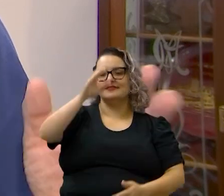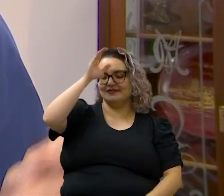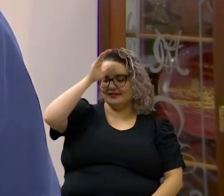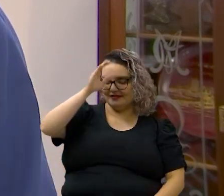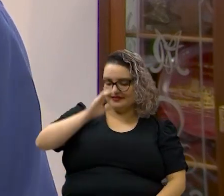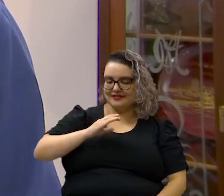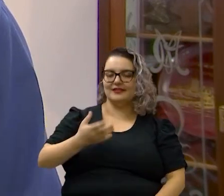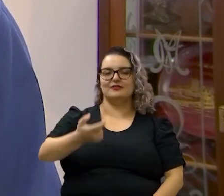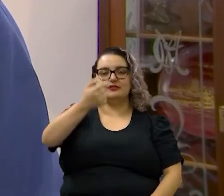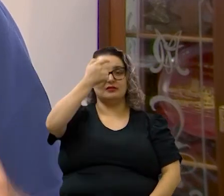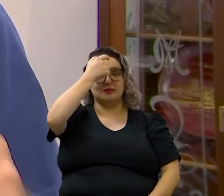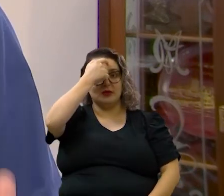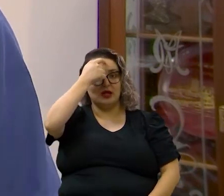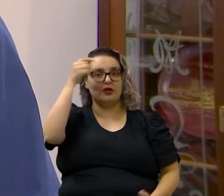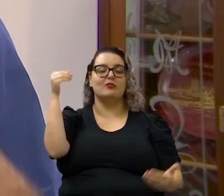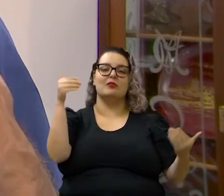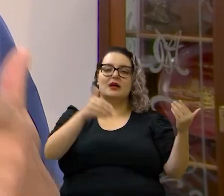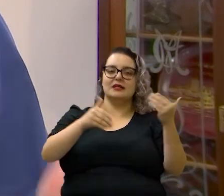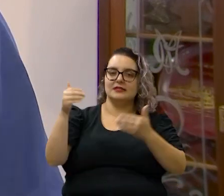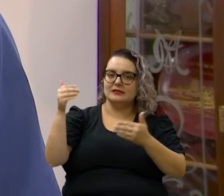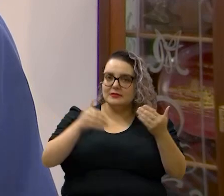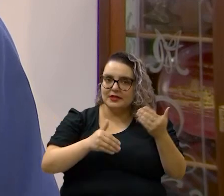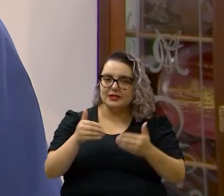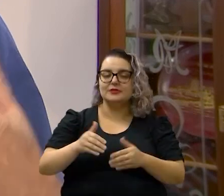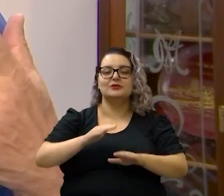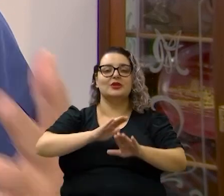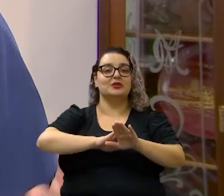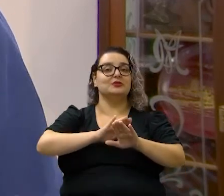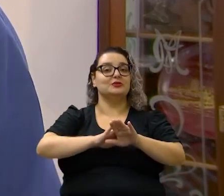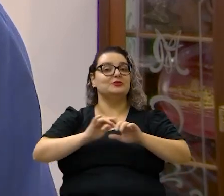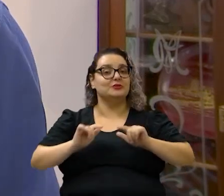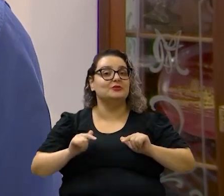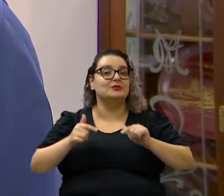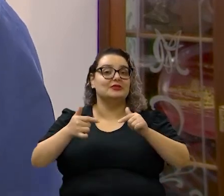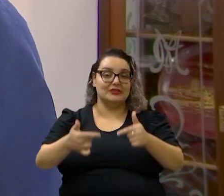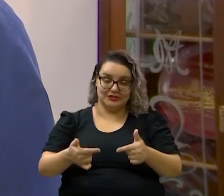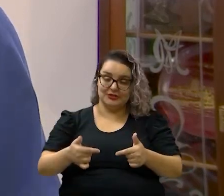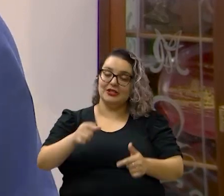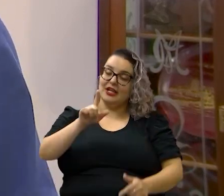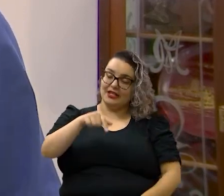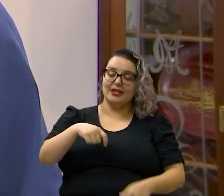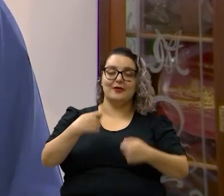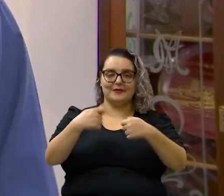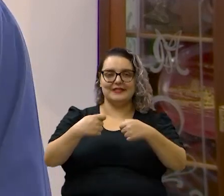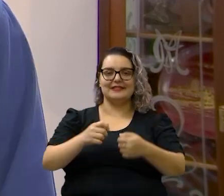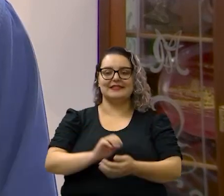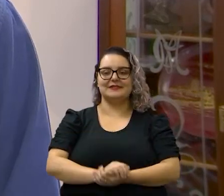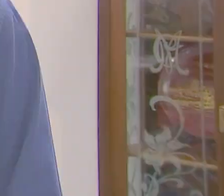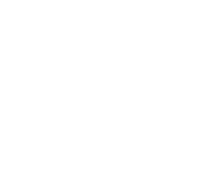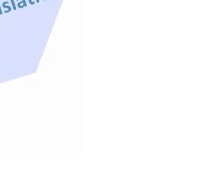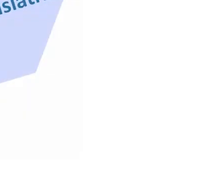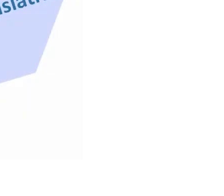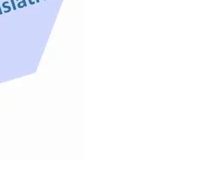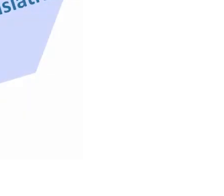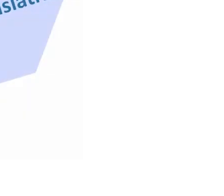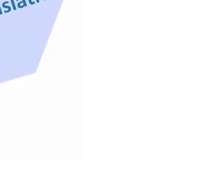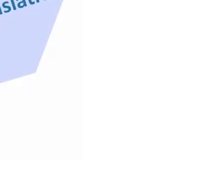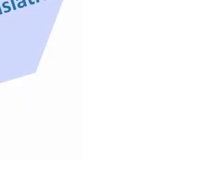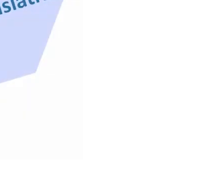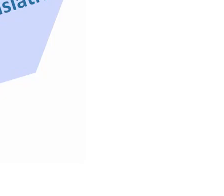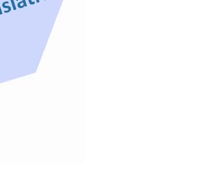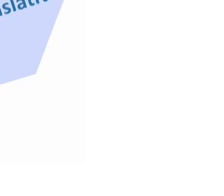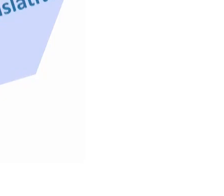geração aí de cidadãos consciente participativa atuante né É isso que a gente precisa